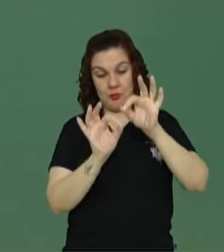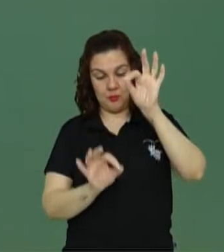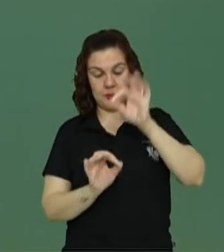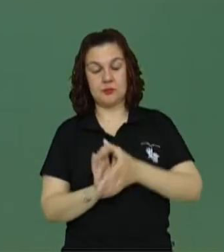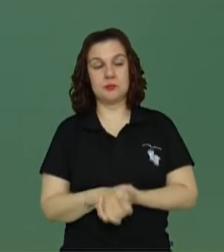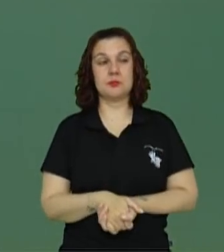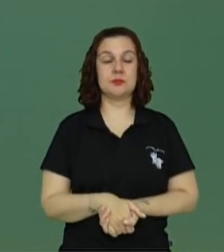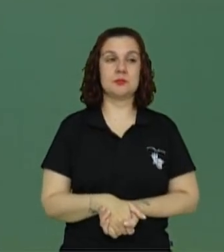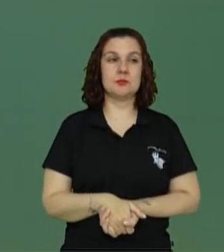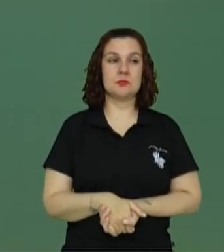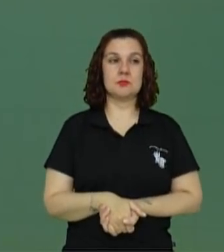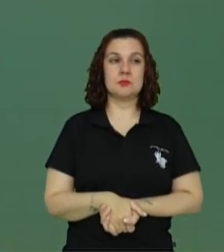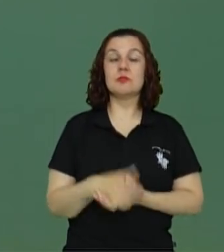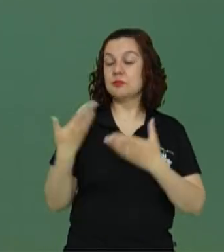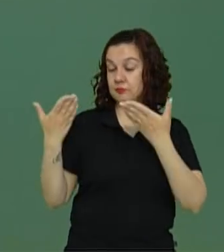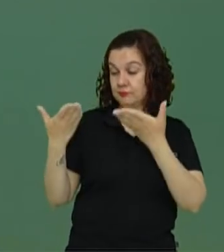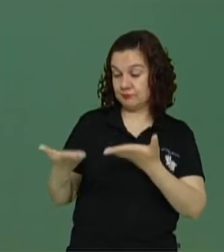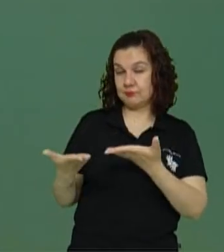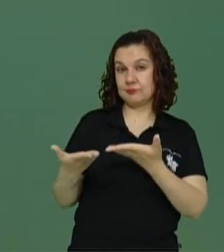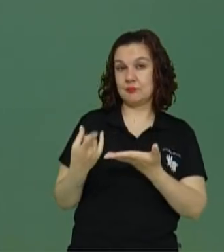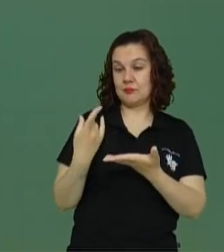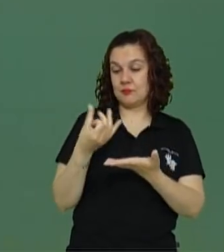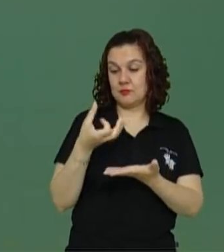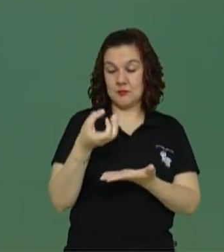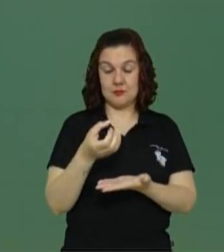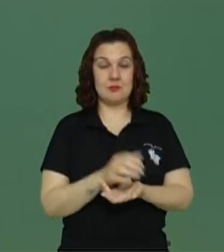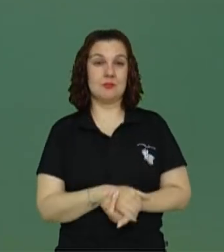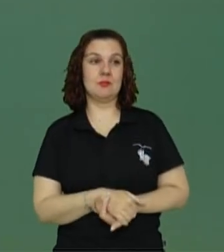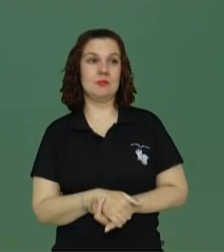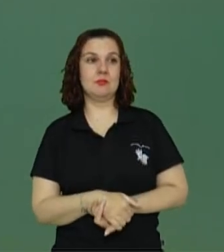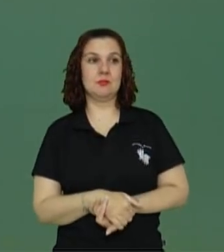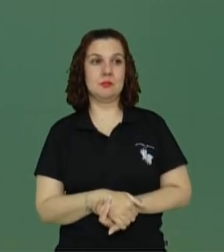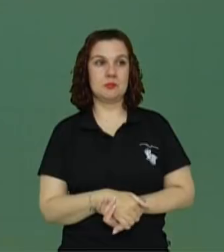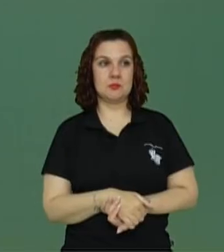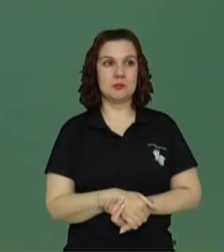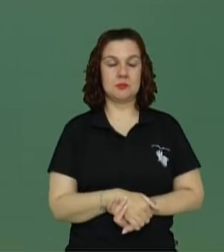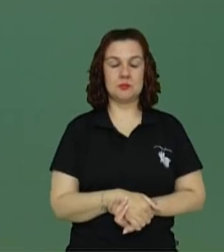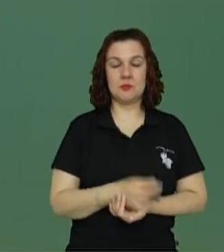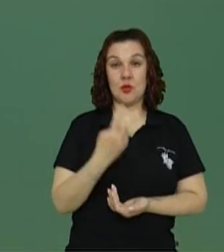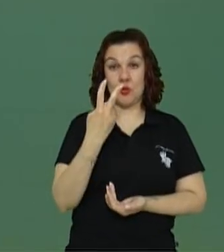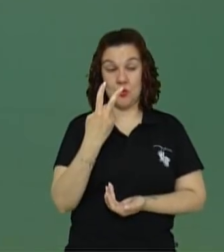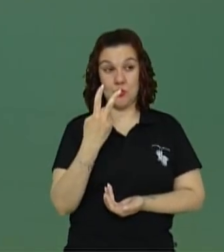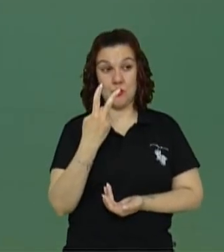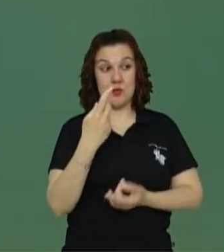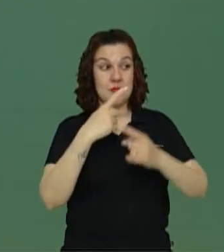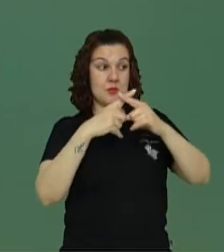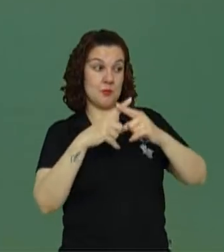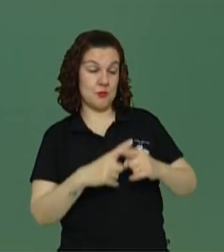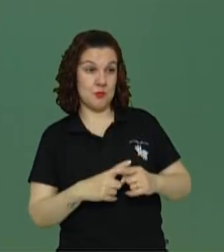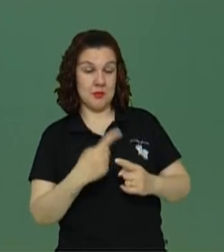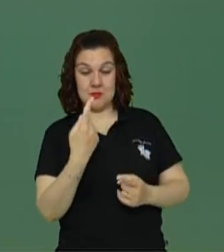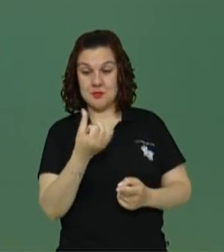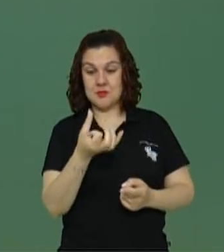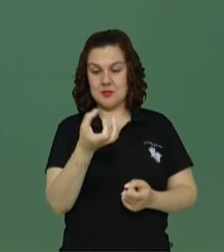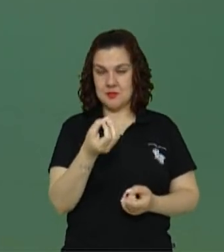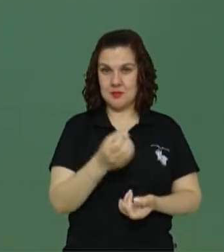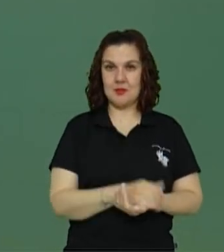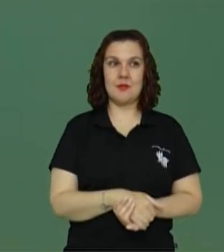comprimento, né? E aí, vai sobrar só o teu x negativo. Olha só, o 2 que está multiplicando o